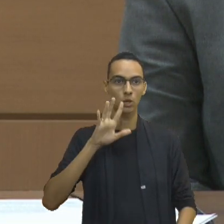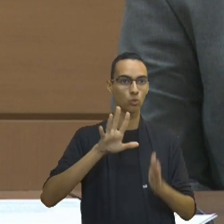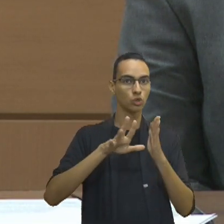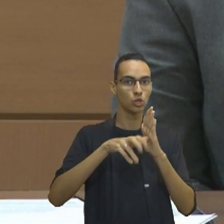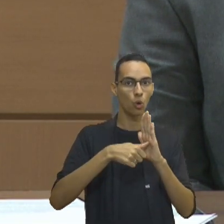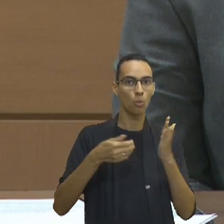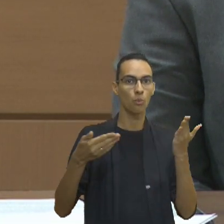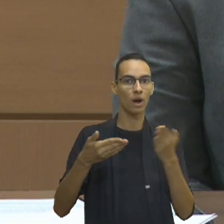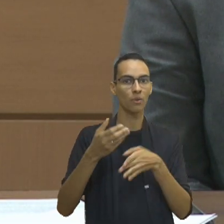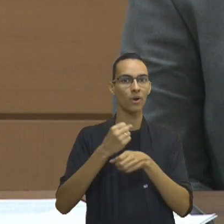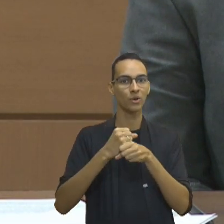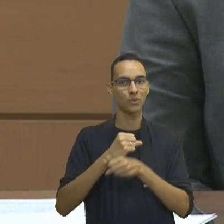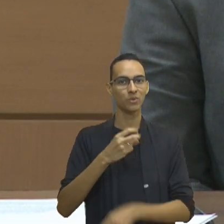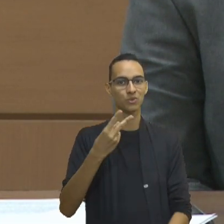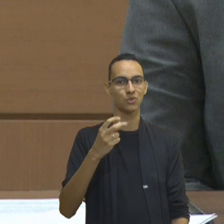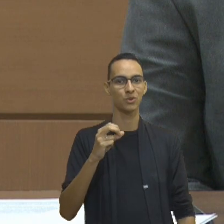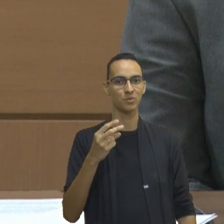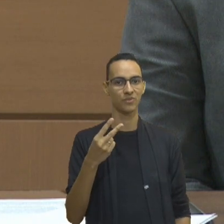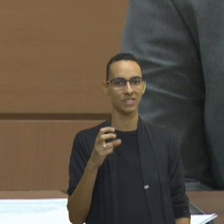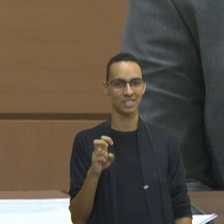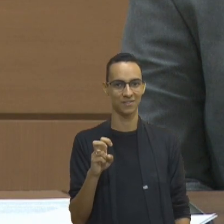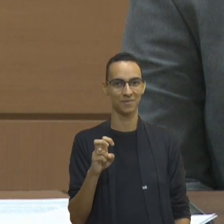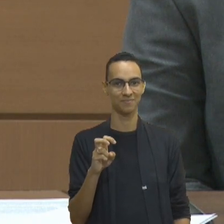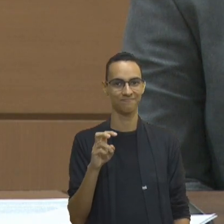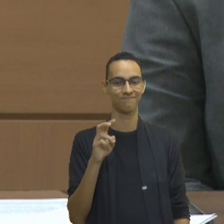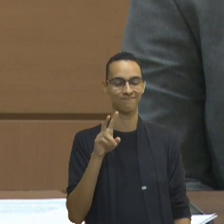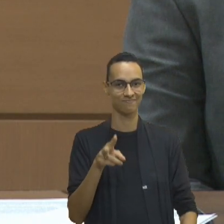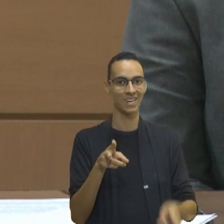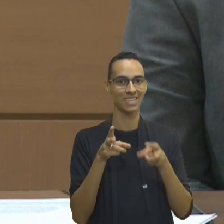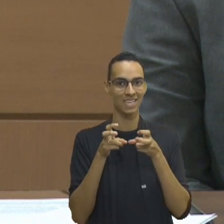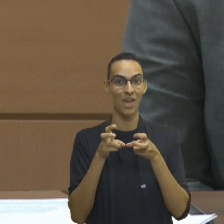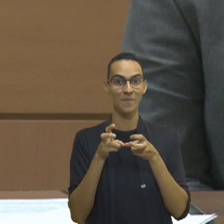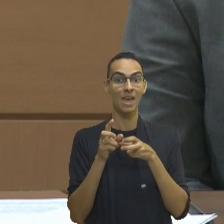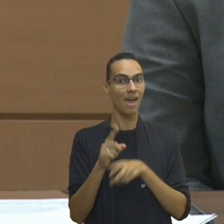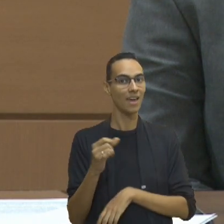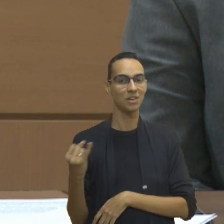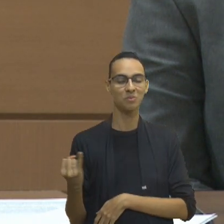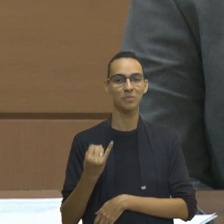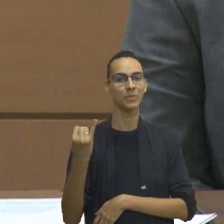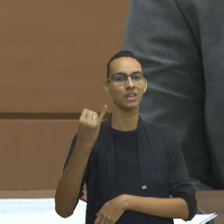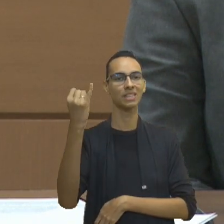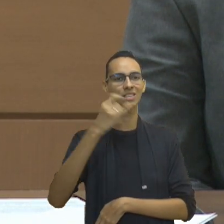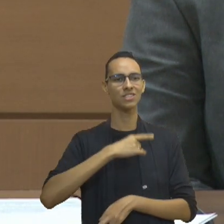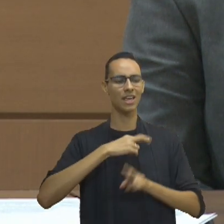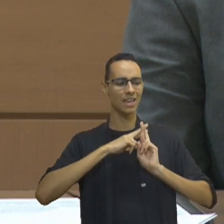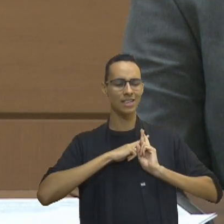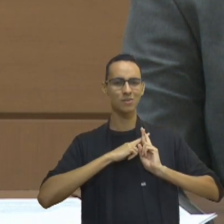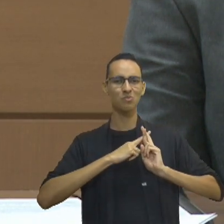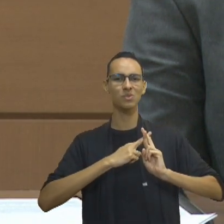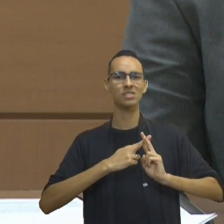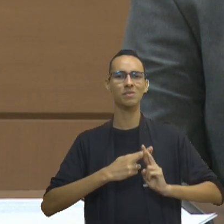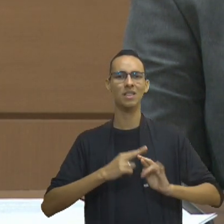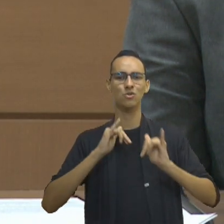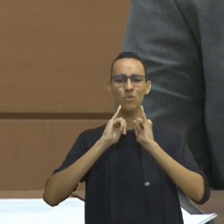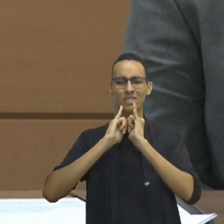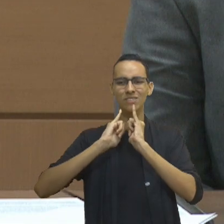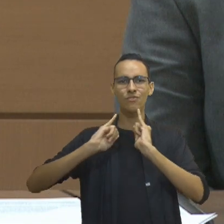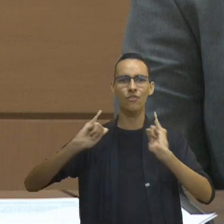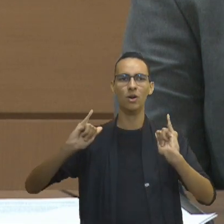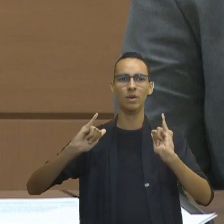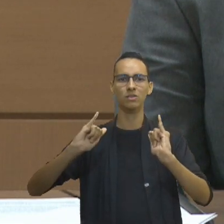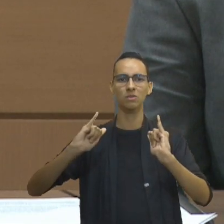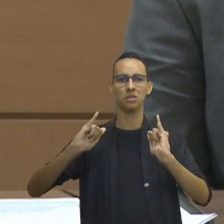2025. É fundamental termos responsabilidade com as informações que circulam